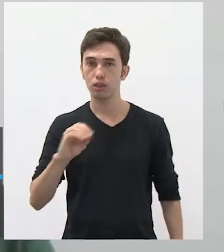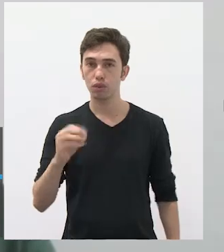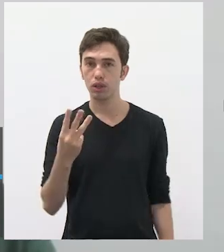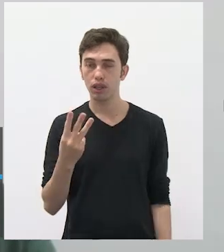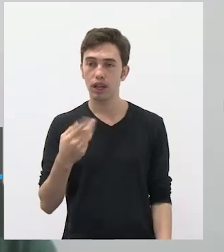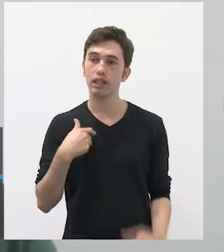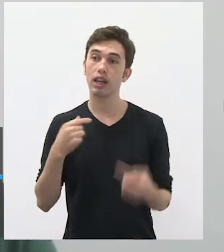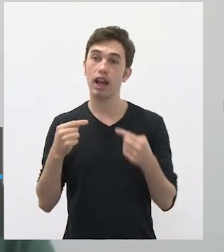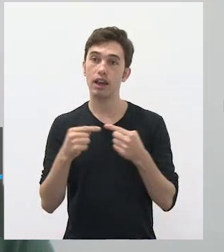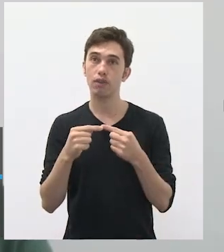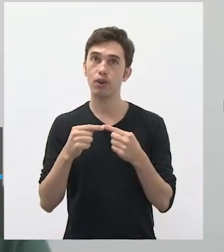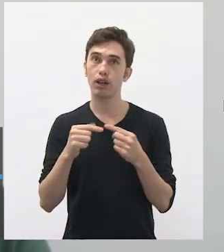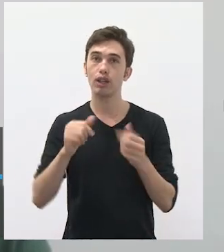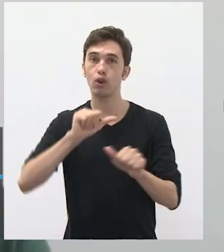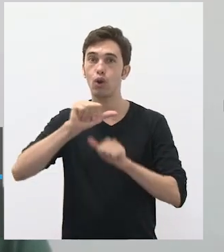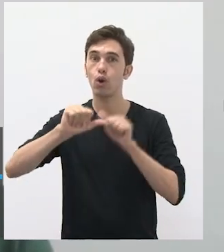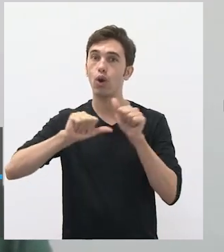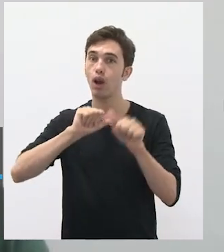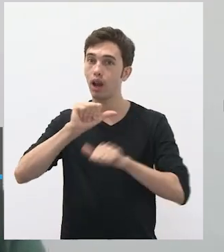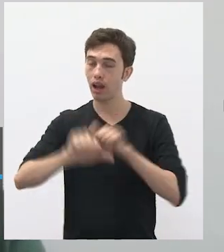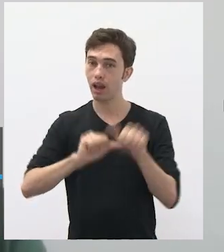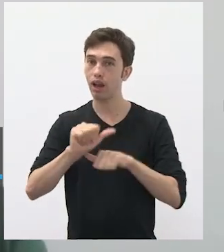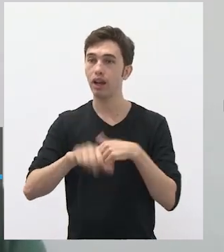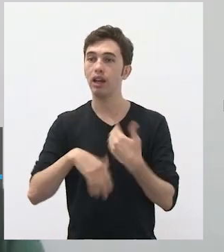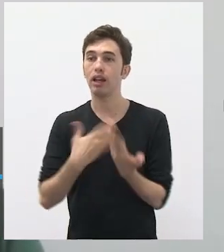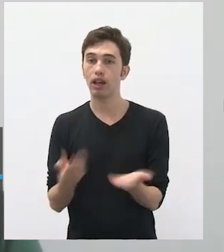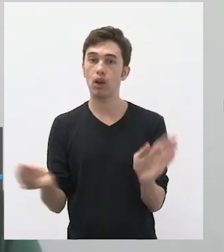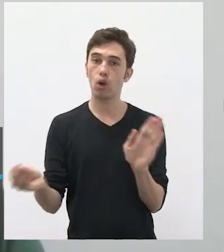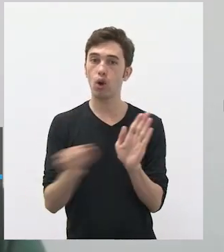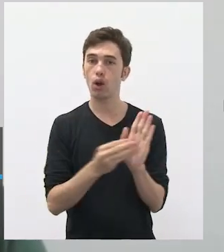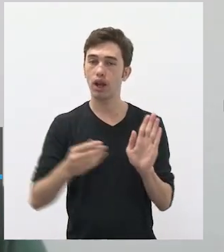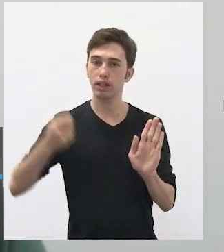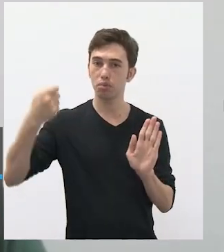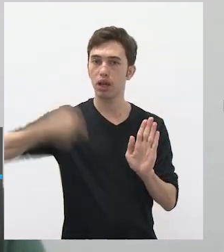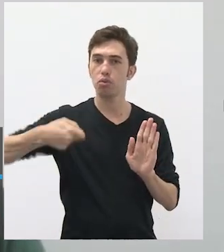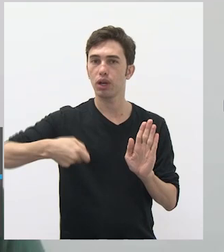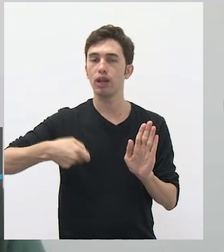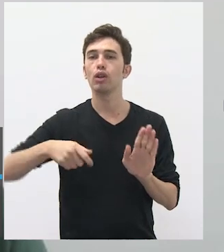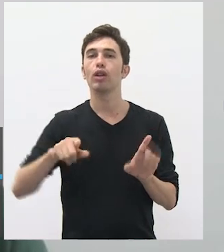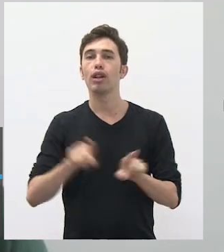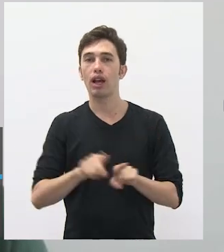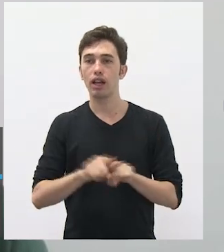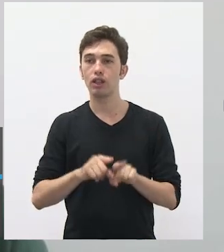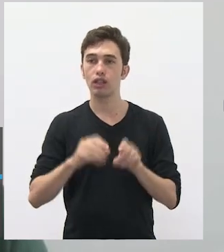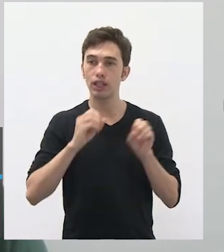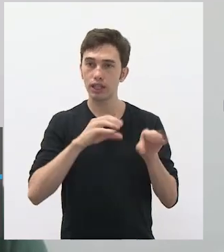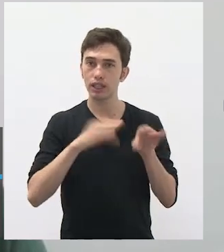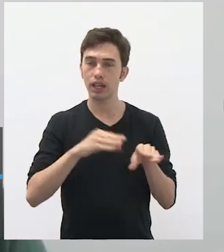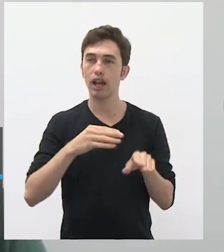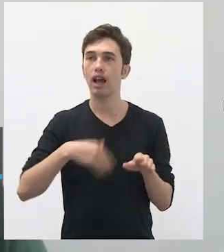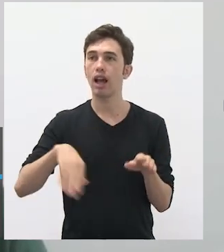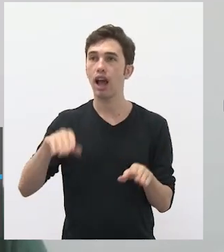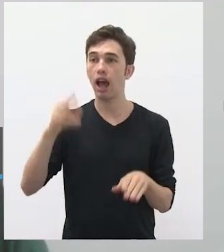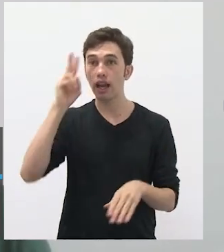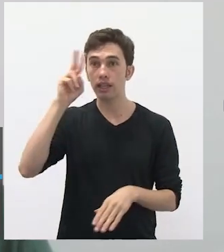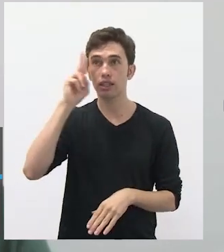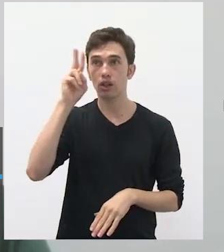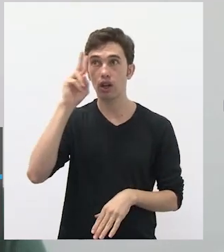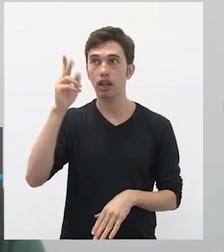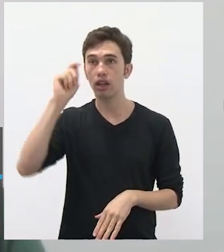aí alterada em relação a colocar também a obrigatoriedade do ensino da história e da cultura indígena, né,